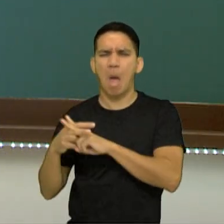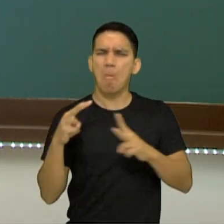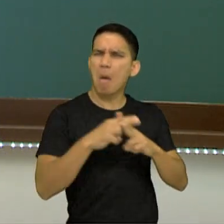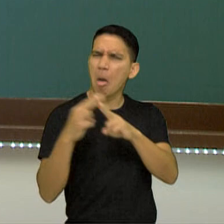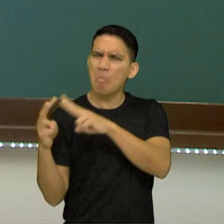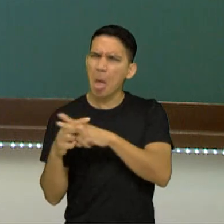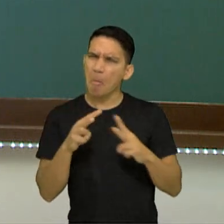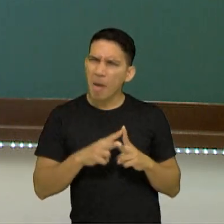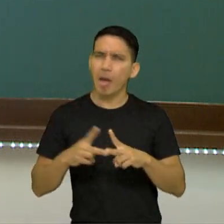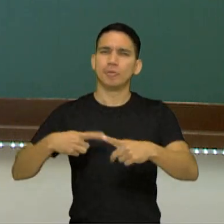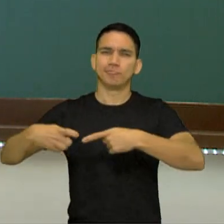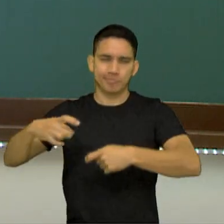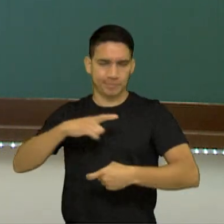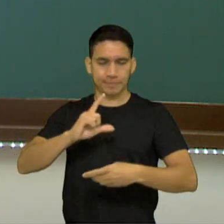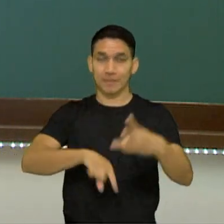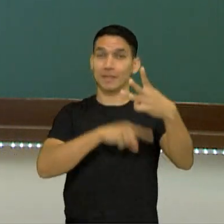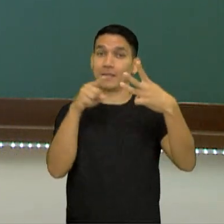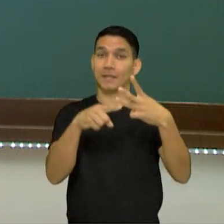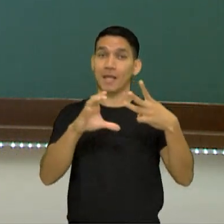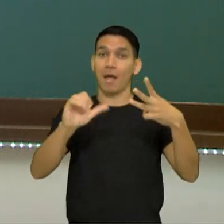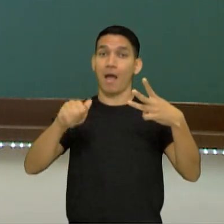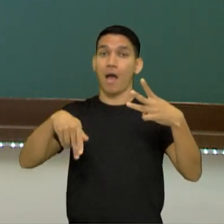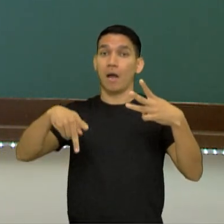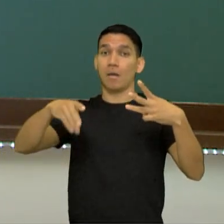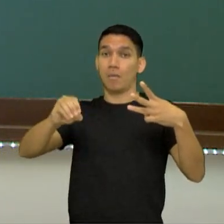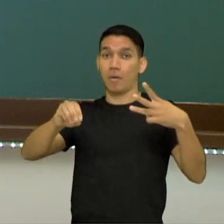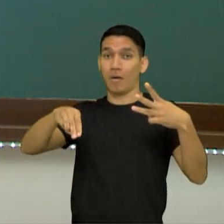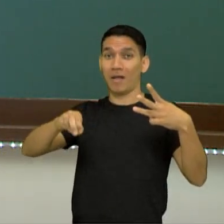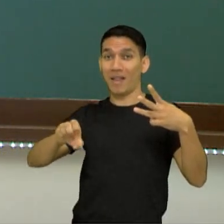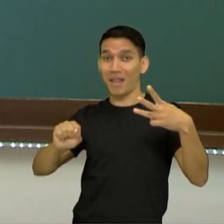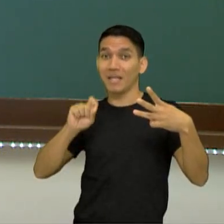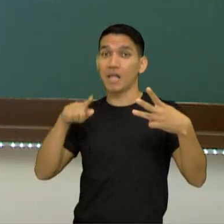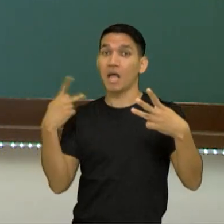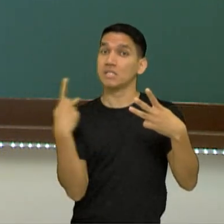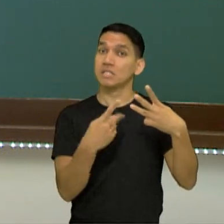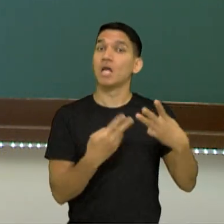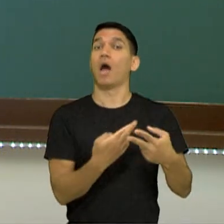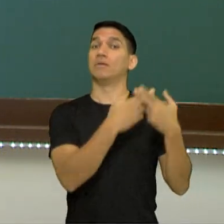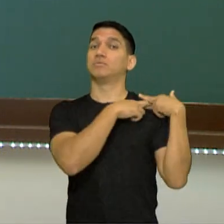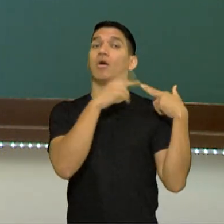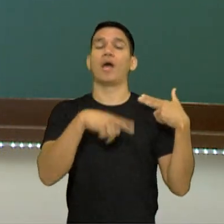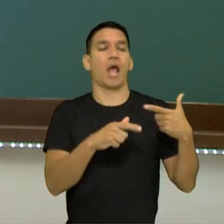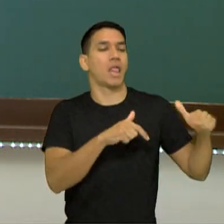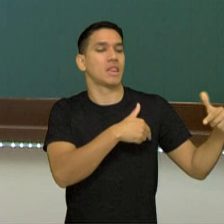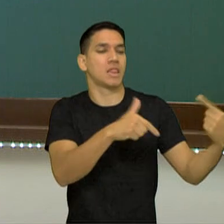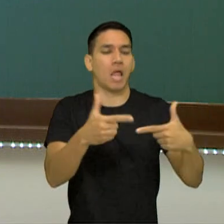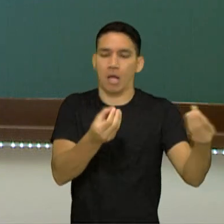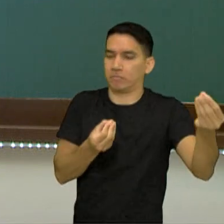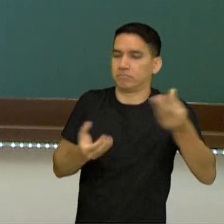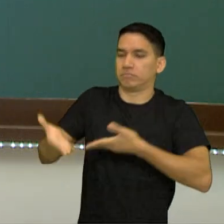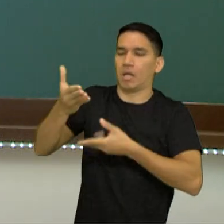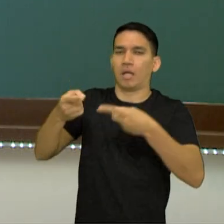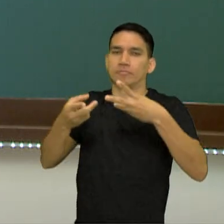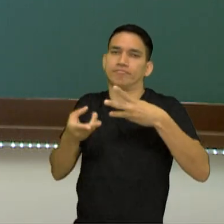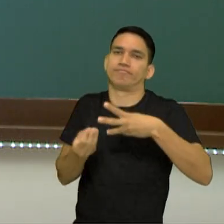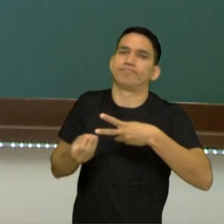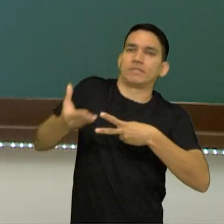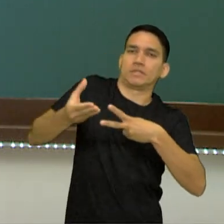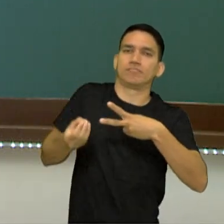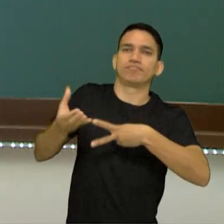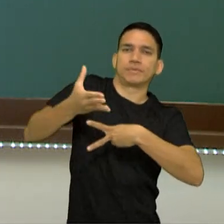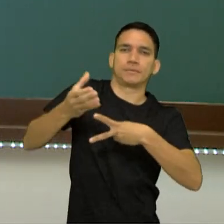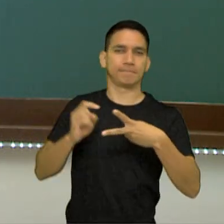né? E o camponês, ele tinha a função de trabalhar para os outros. Então era o camponês que trabalhava tanto para a